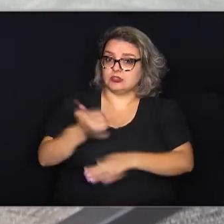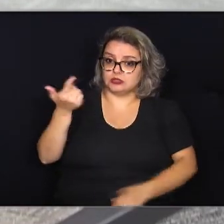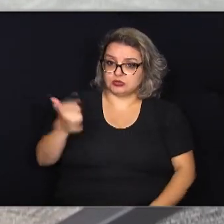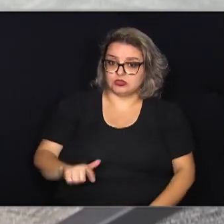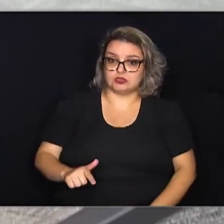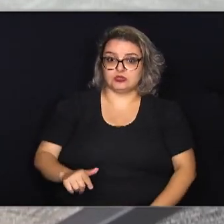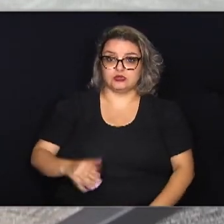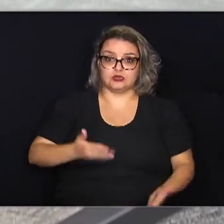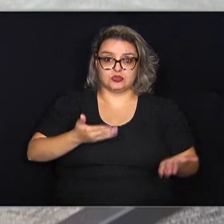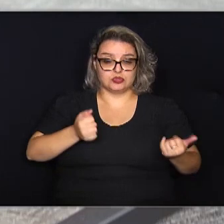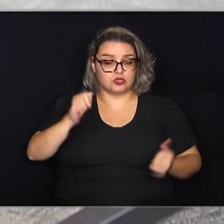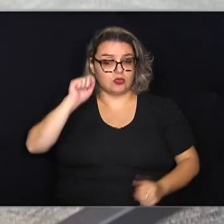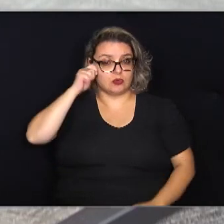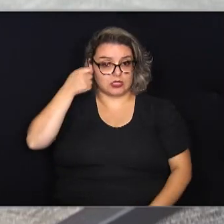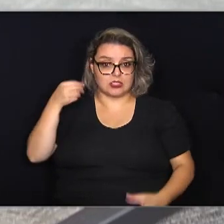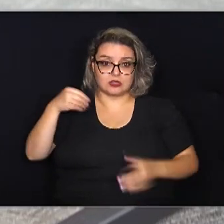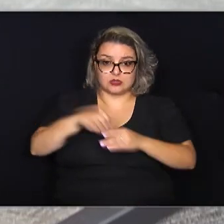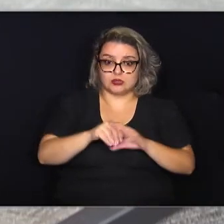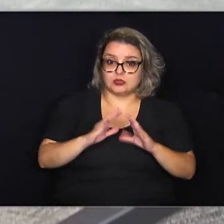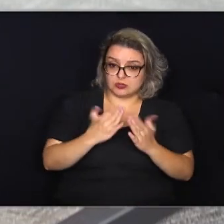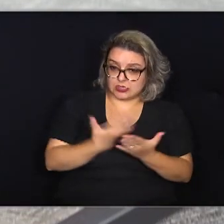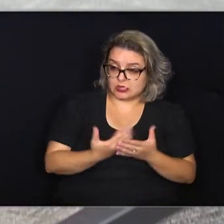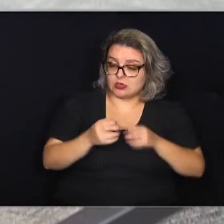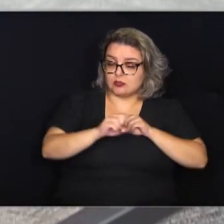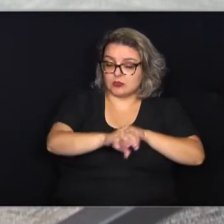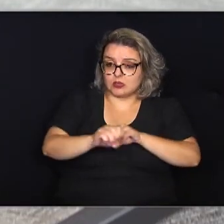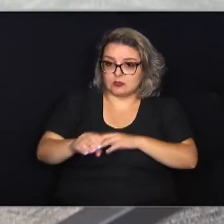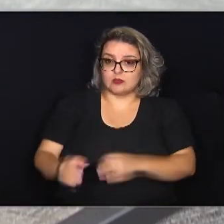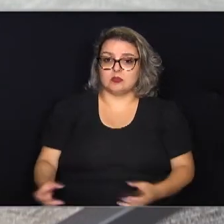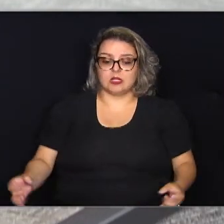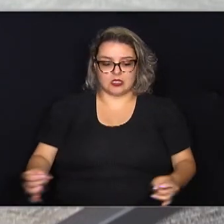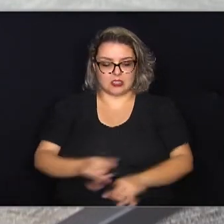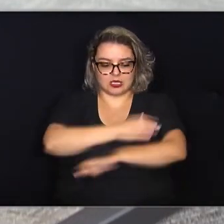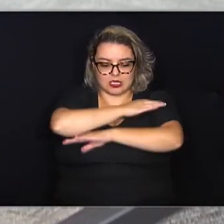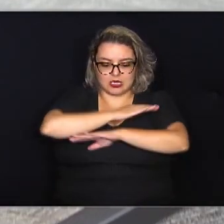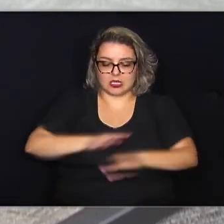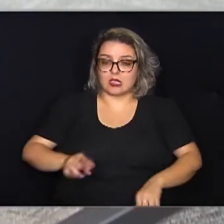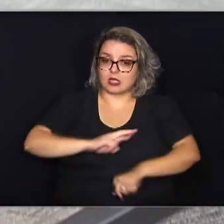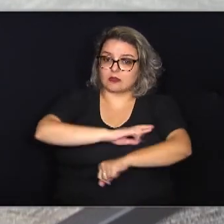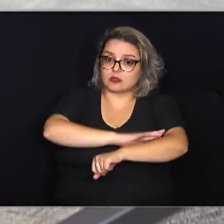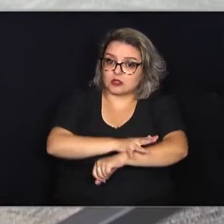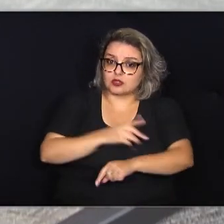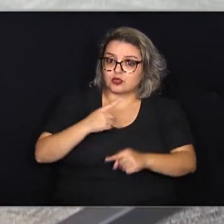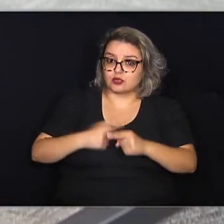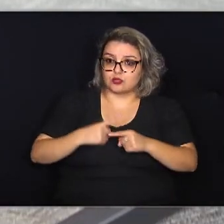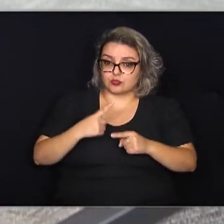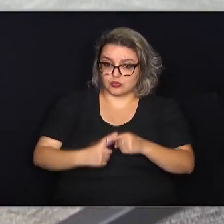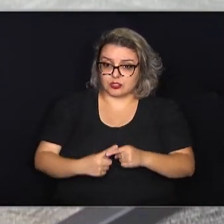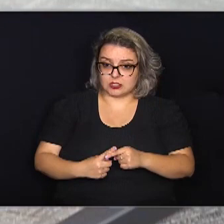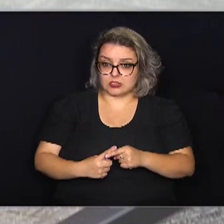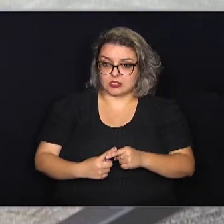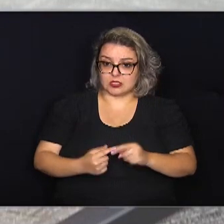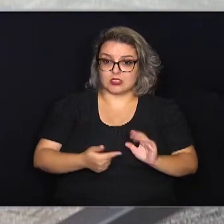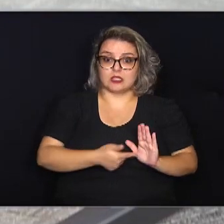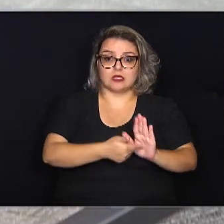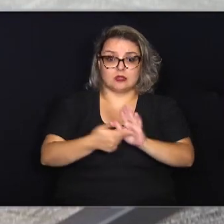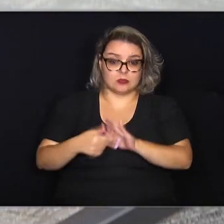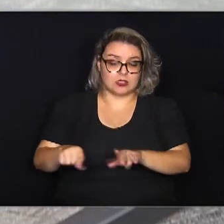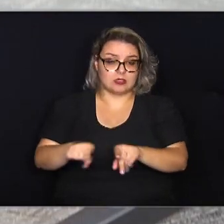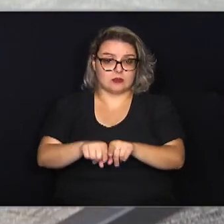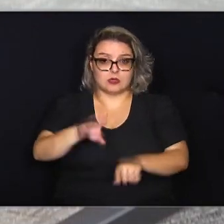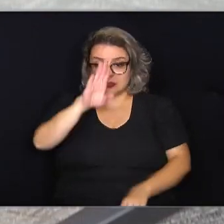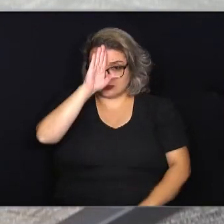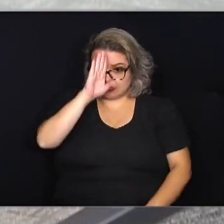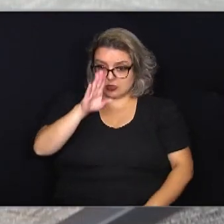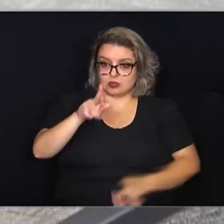jovem negro para que a gente rompa com o racismo, porque o racismo ele se apresenta também, principalmente com a